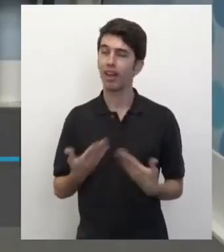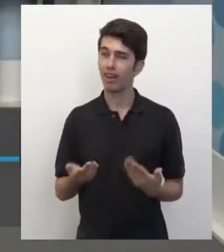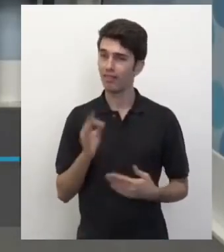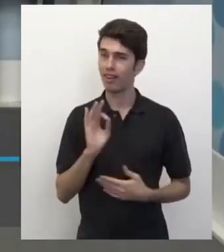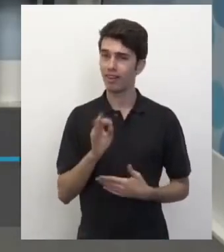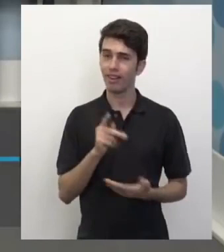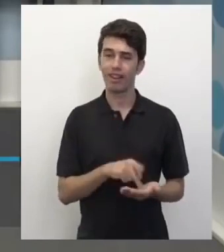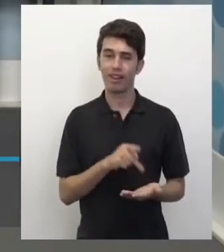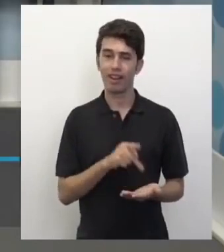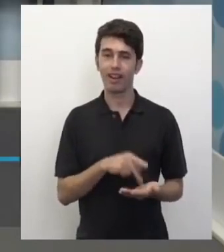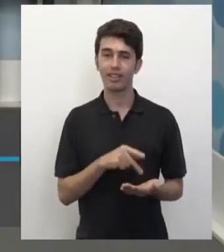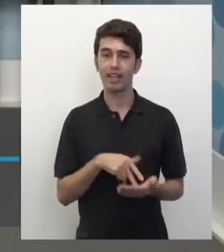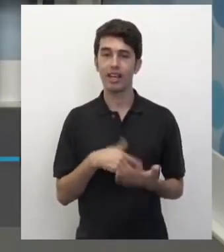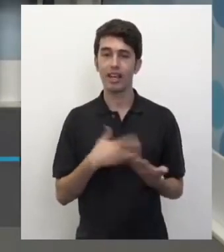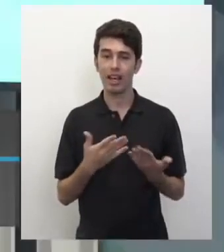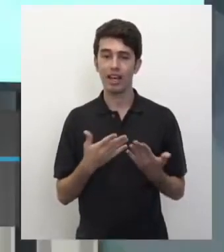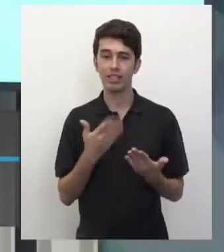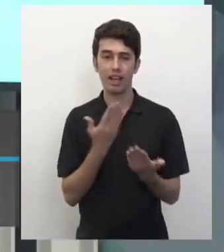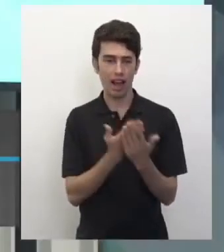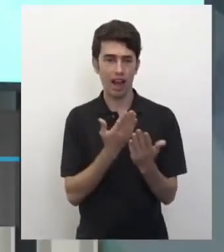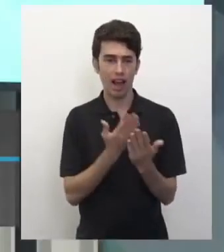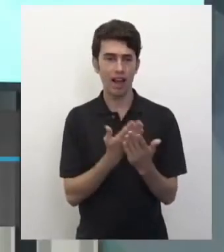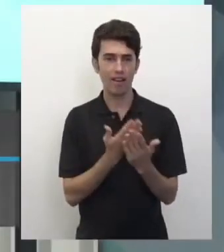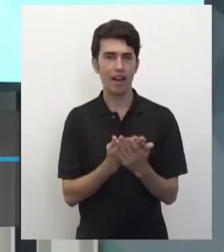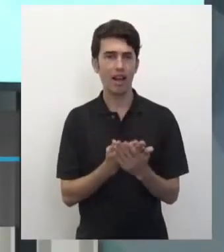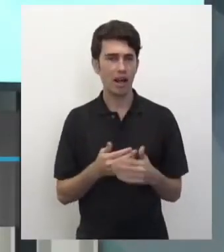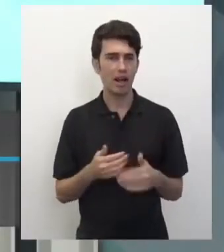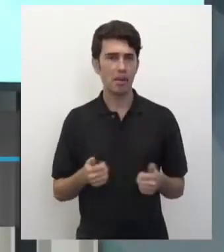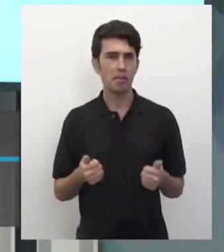né, que essa aula era... merecia